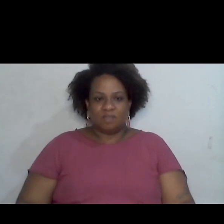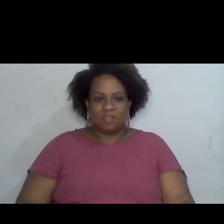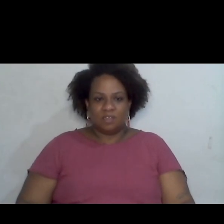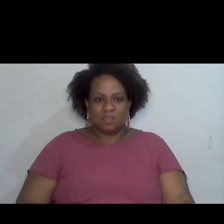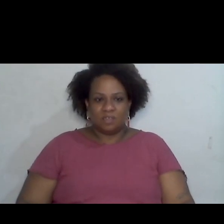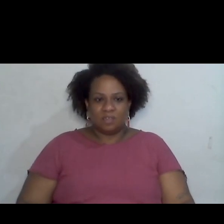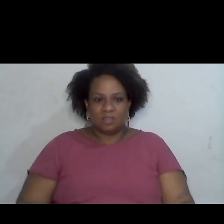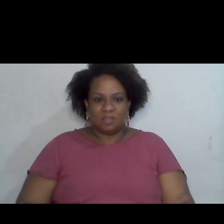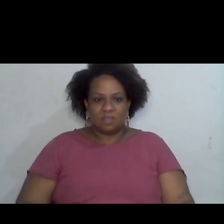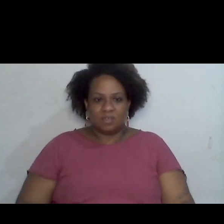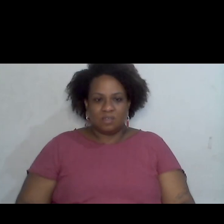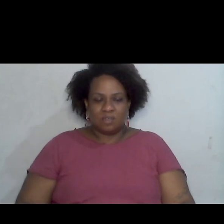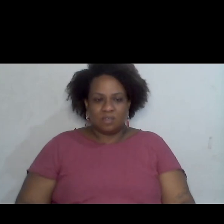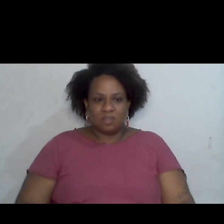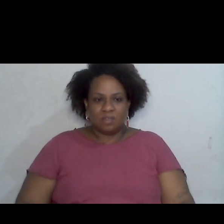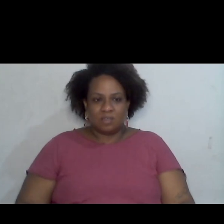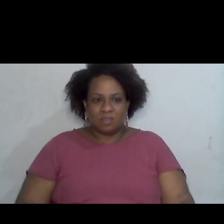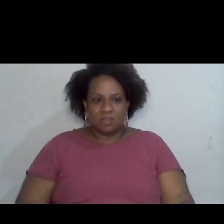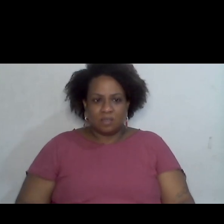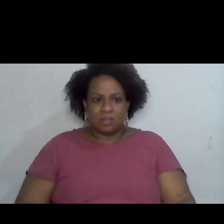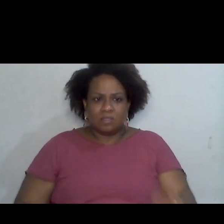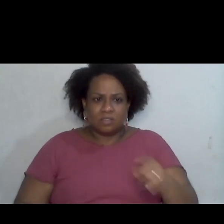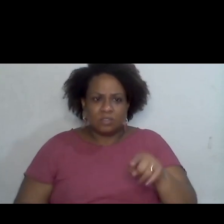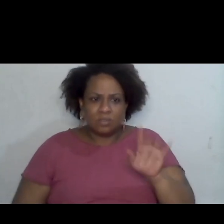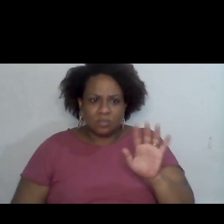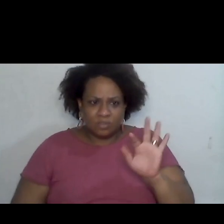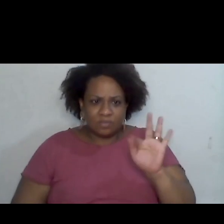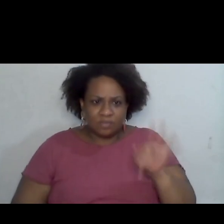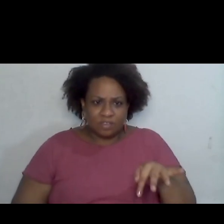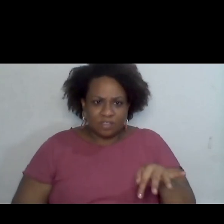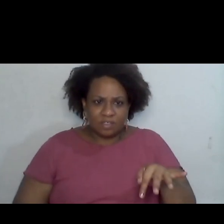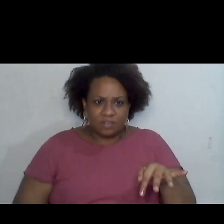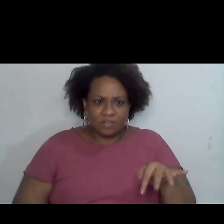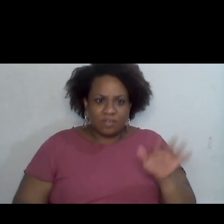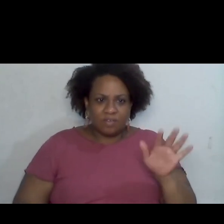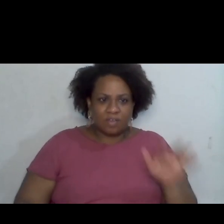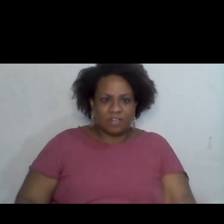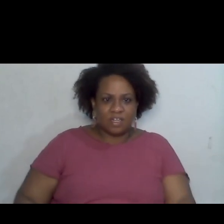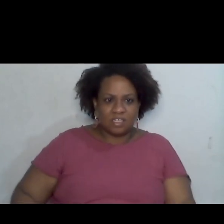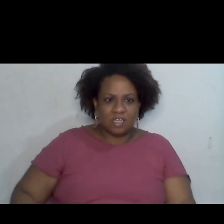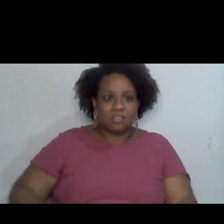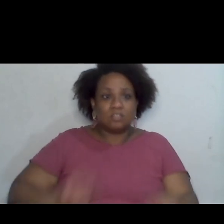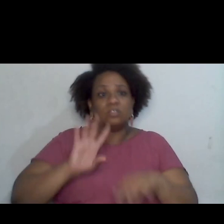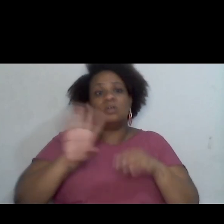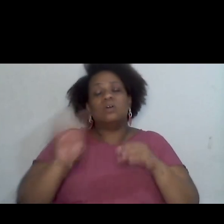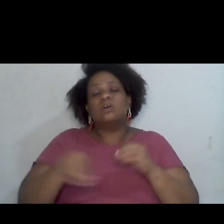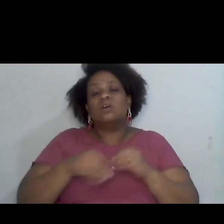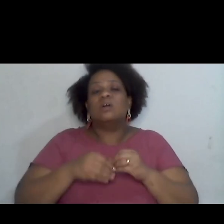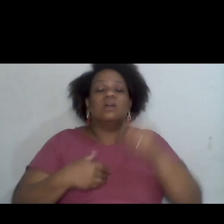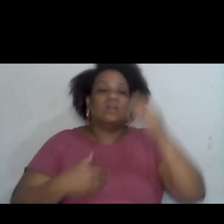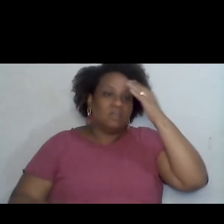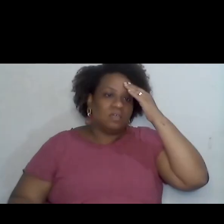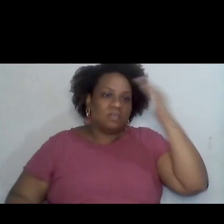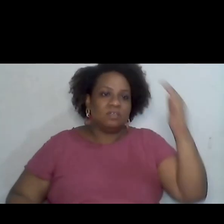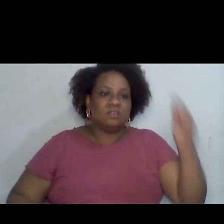Obrigado, secretário. Já encaminhando aqui para os finalmente, eu quero só reiterar mesmo, né, agradecer a participação